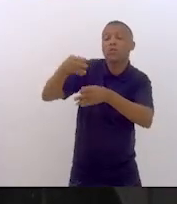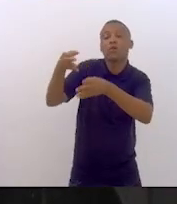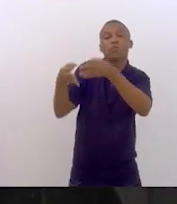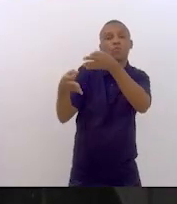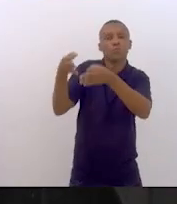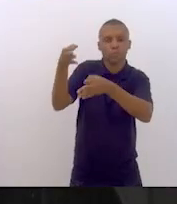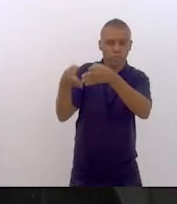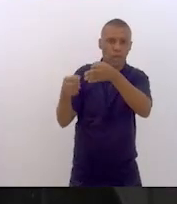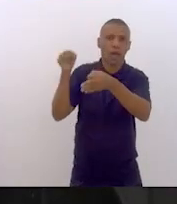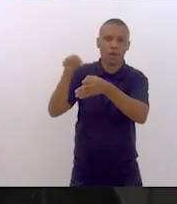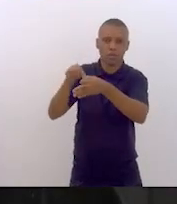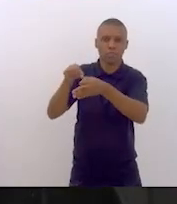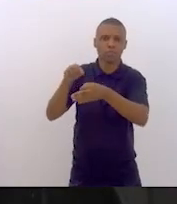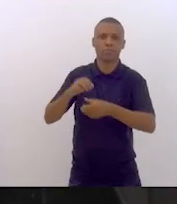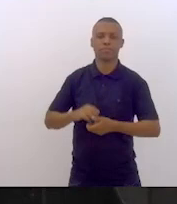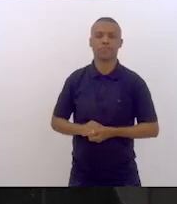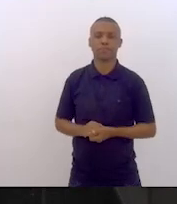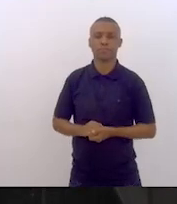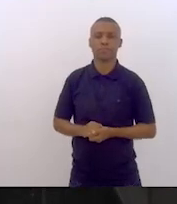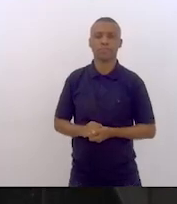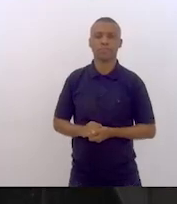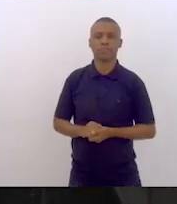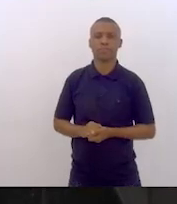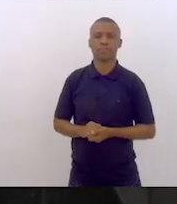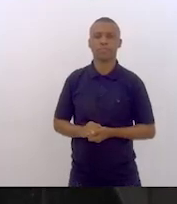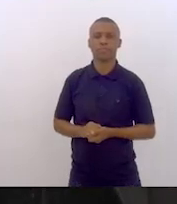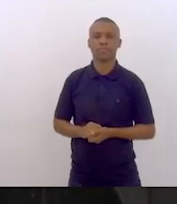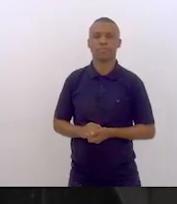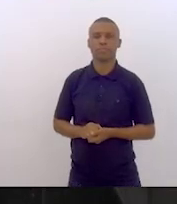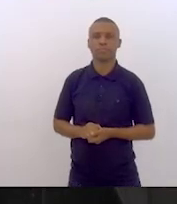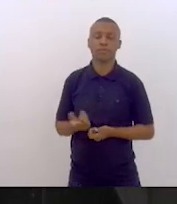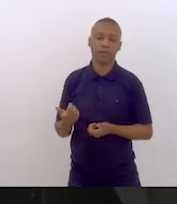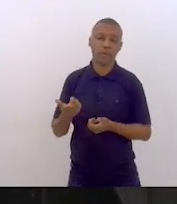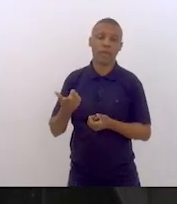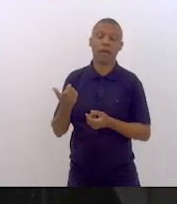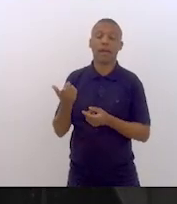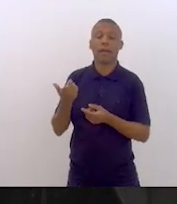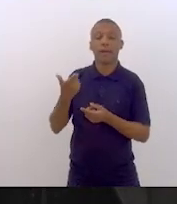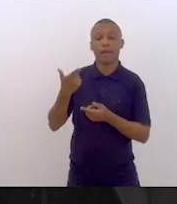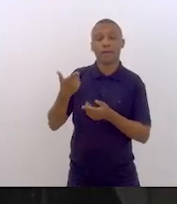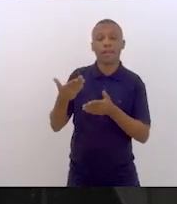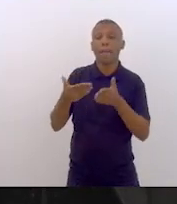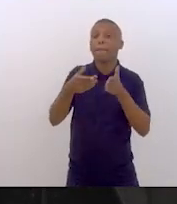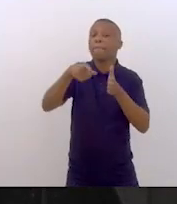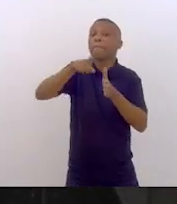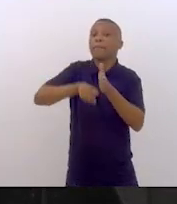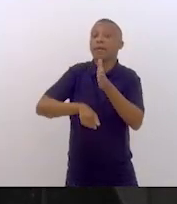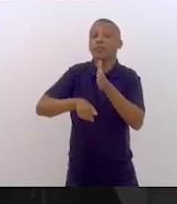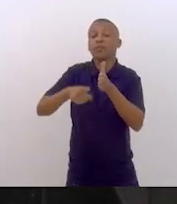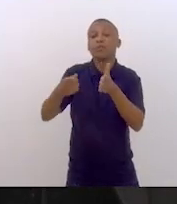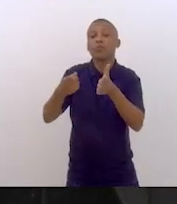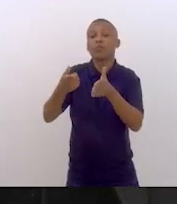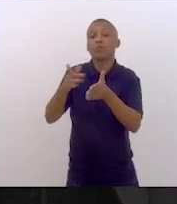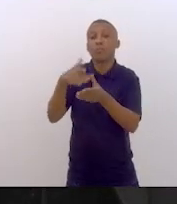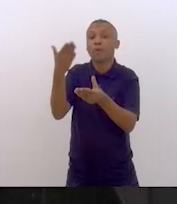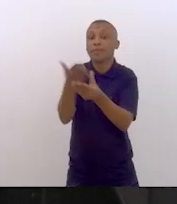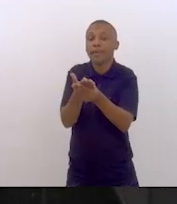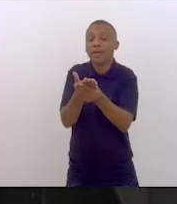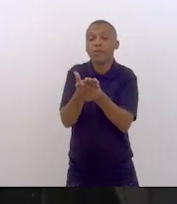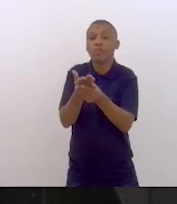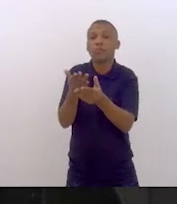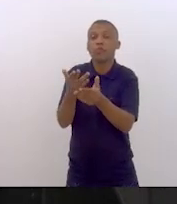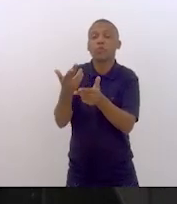no tribunal a exceção dos sigilosos que todos eles têm suas